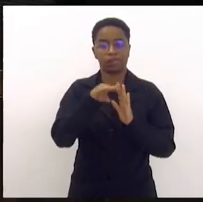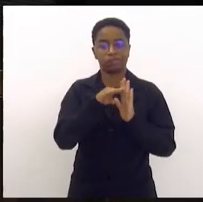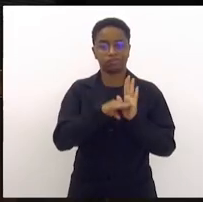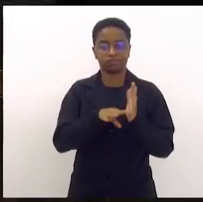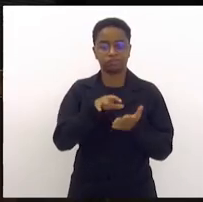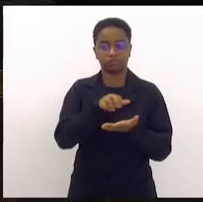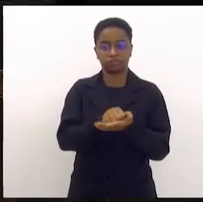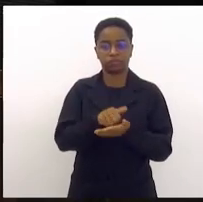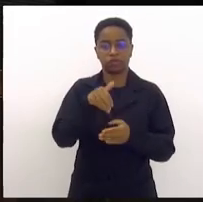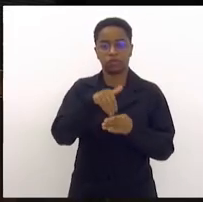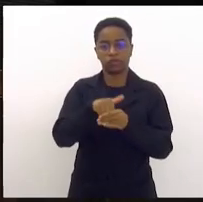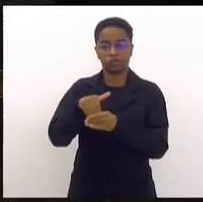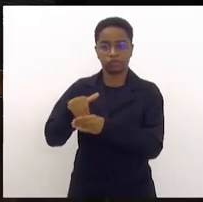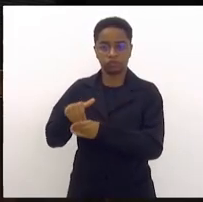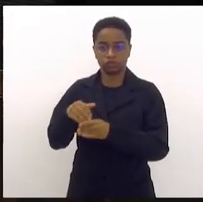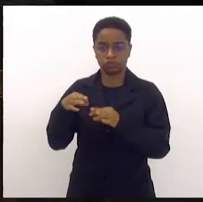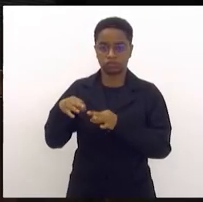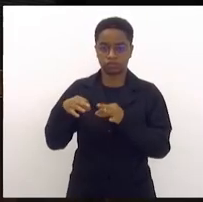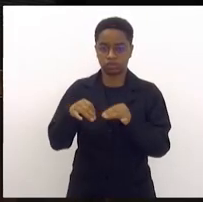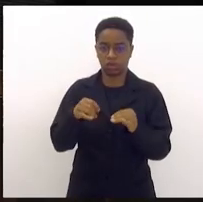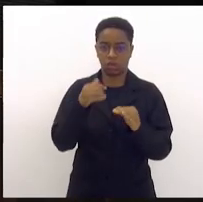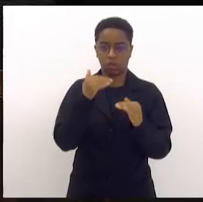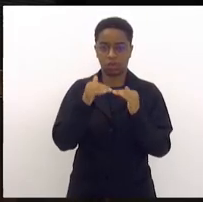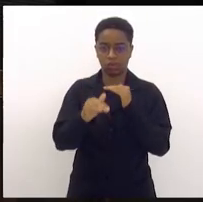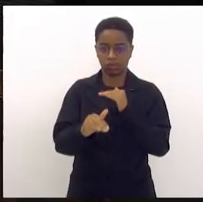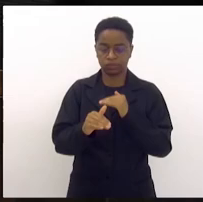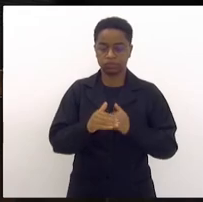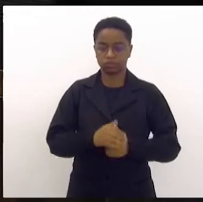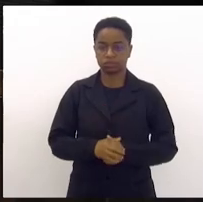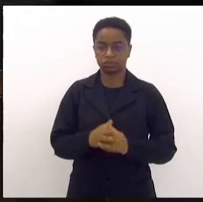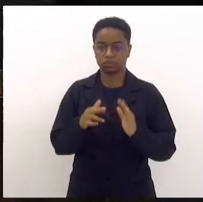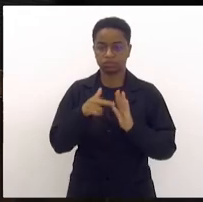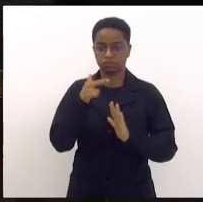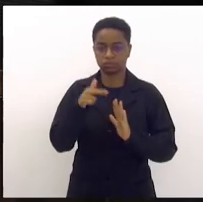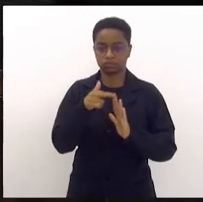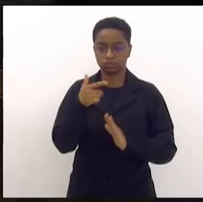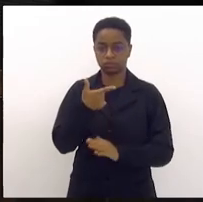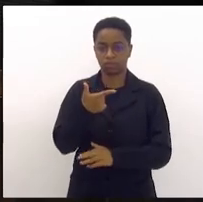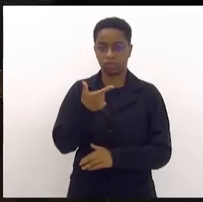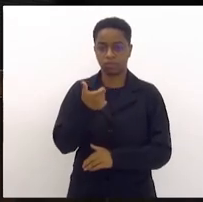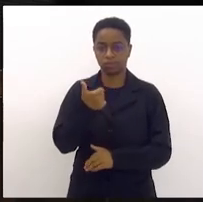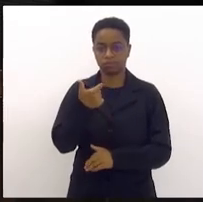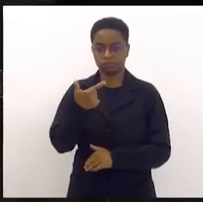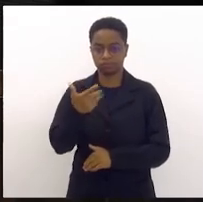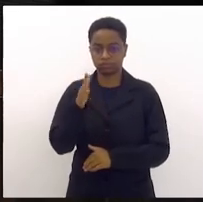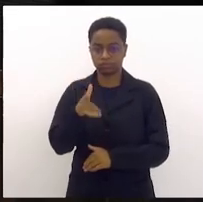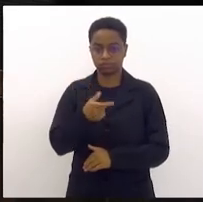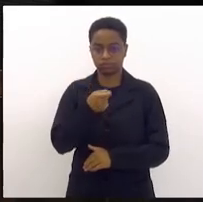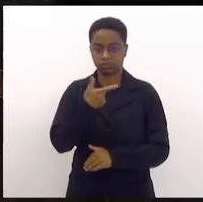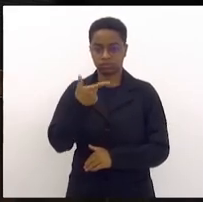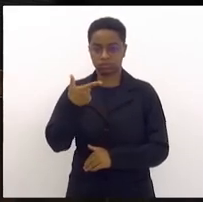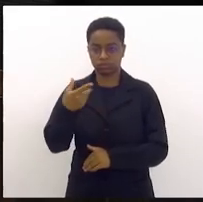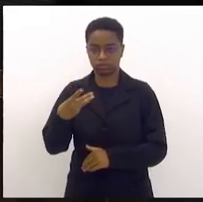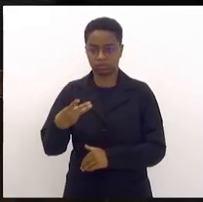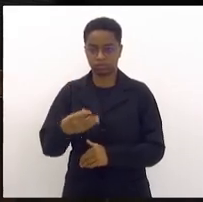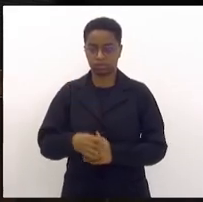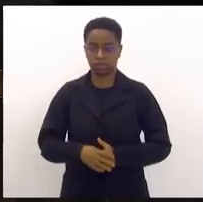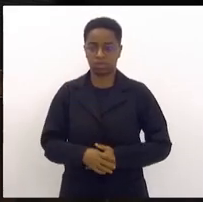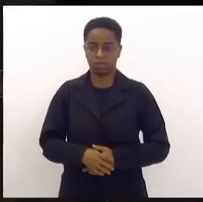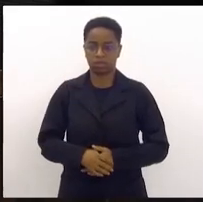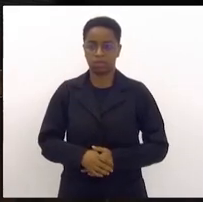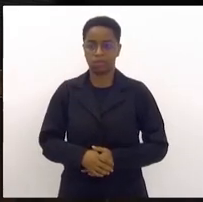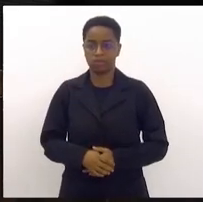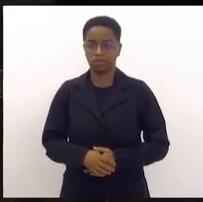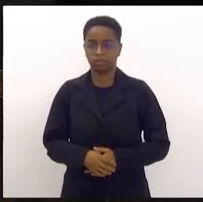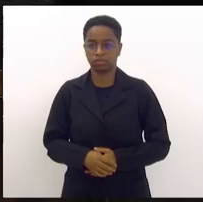consigne esses votos contrários na resolução 212 de 23. Não